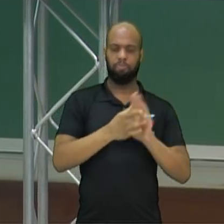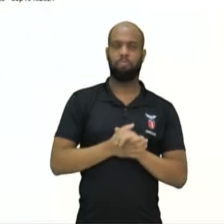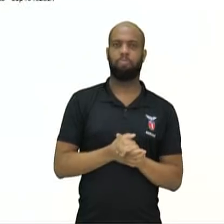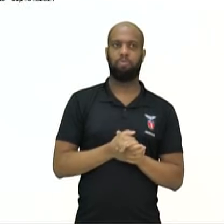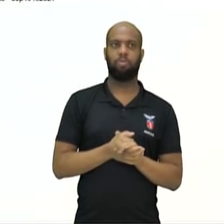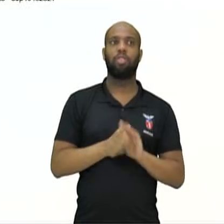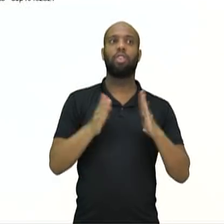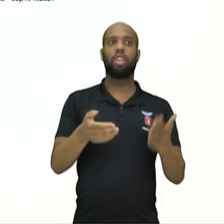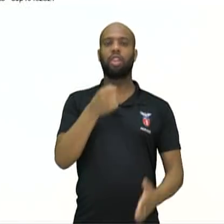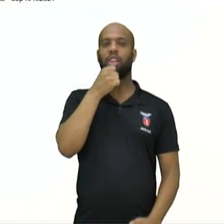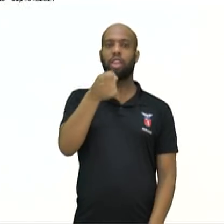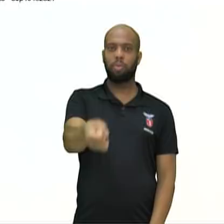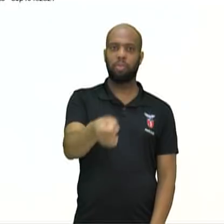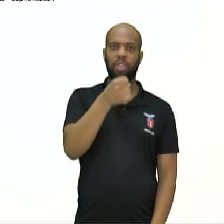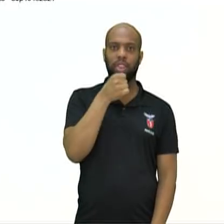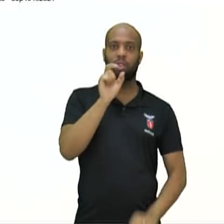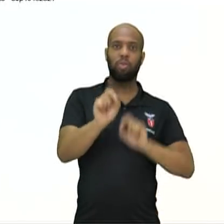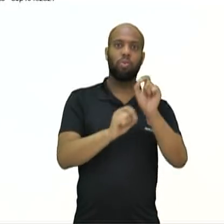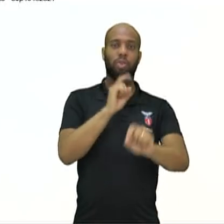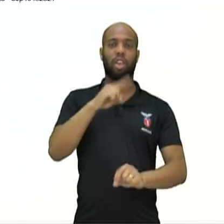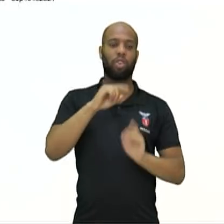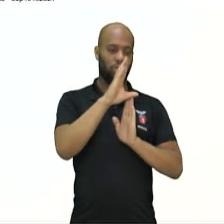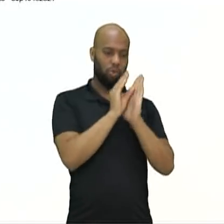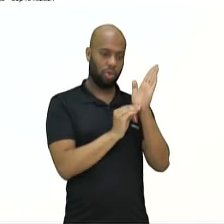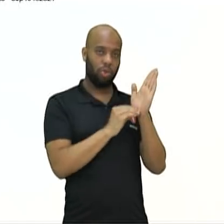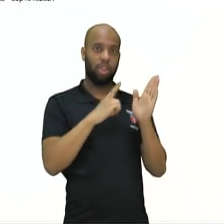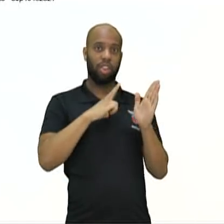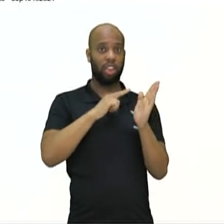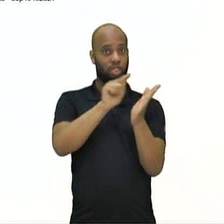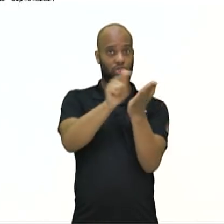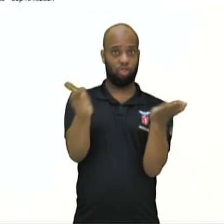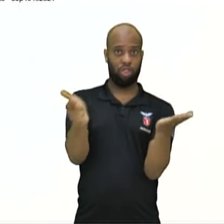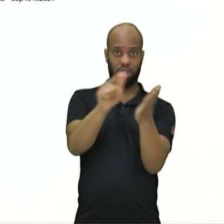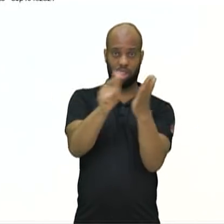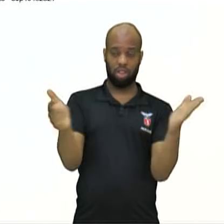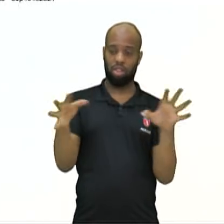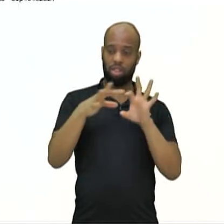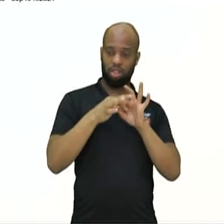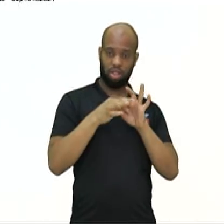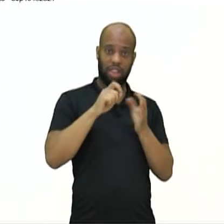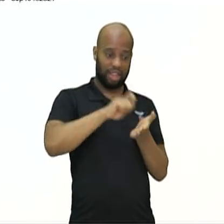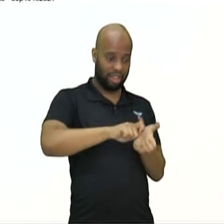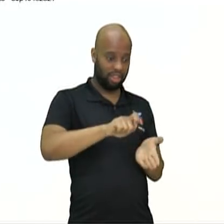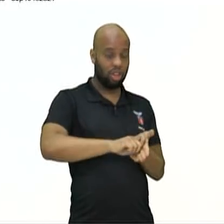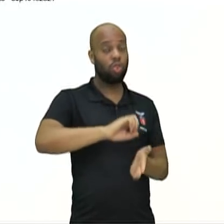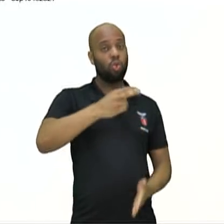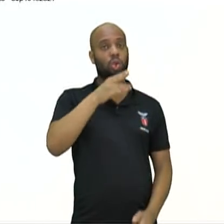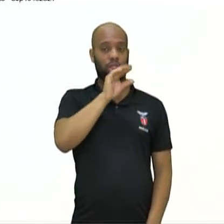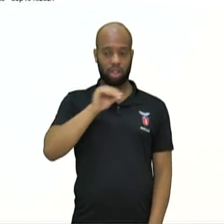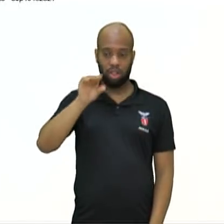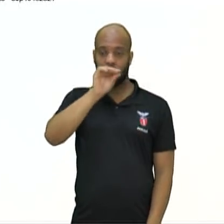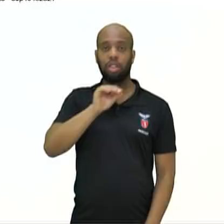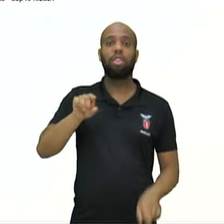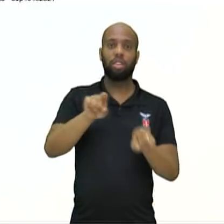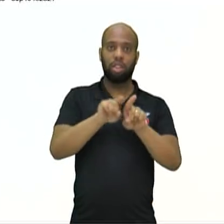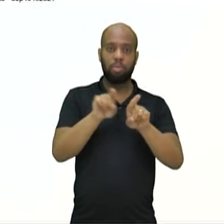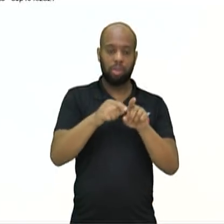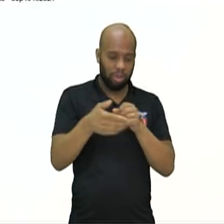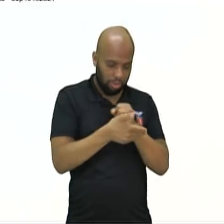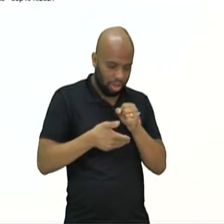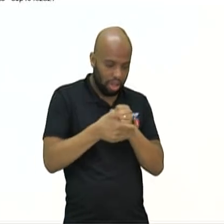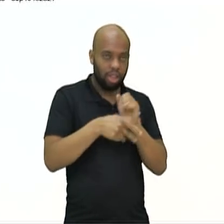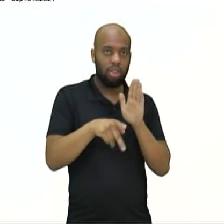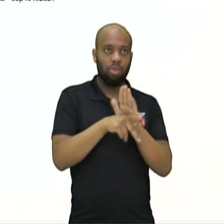bem. A reportagem é um conteúdo jornalístico, escrito ou falado, baseado